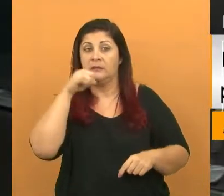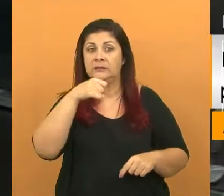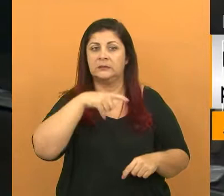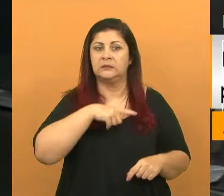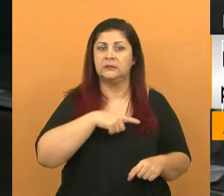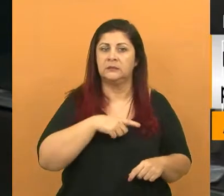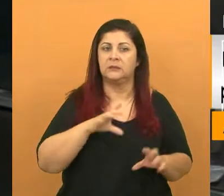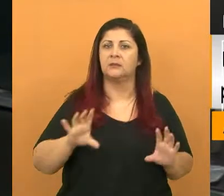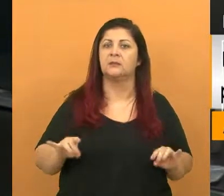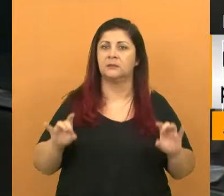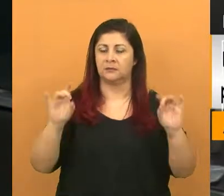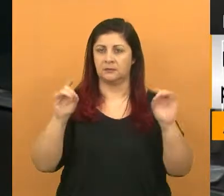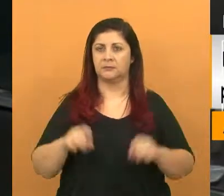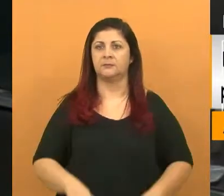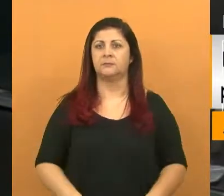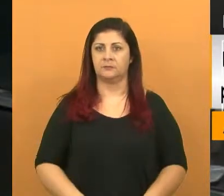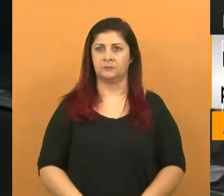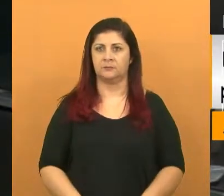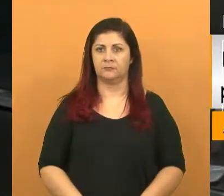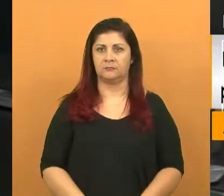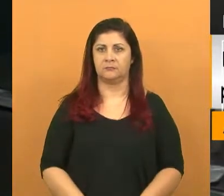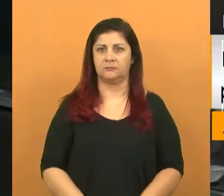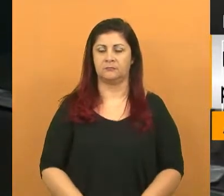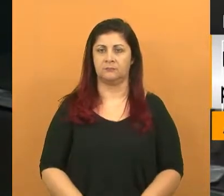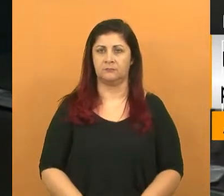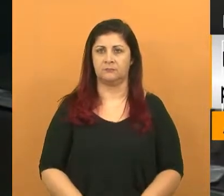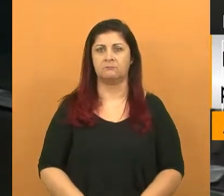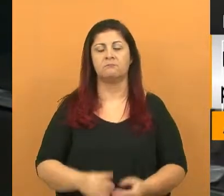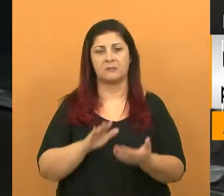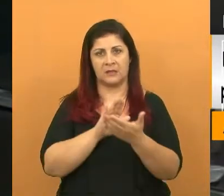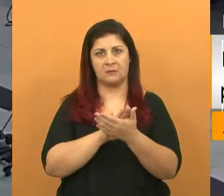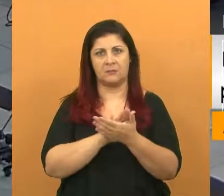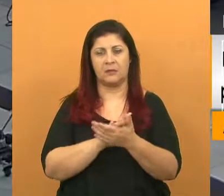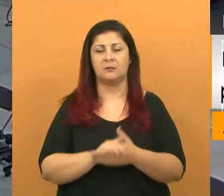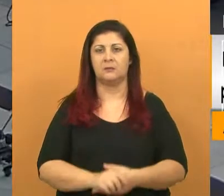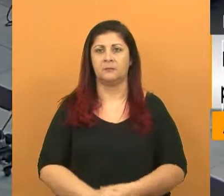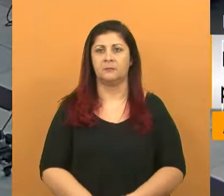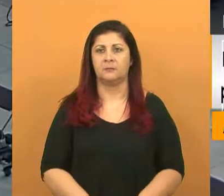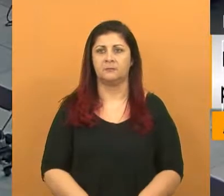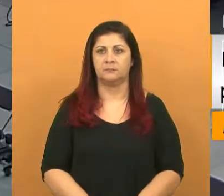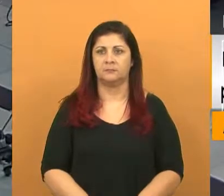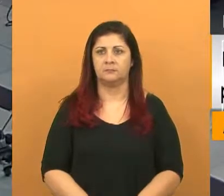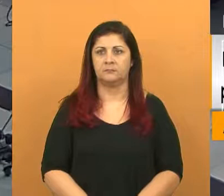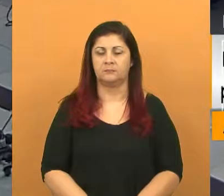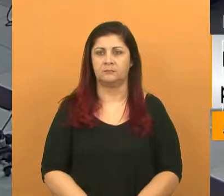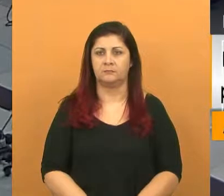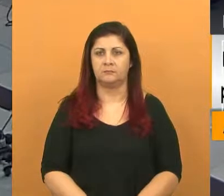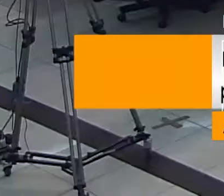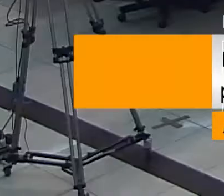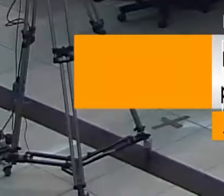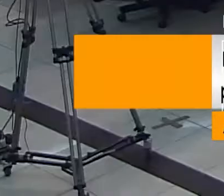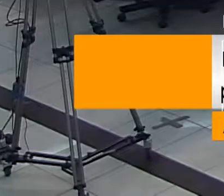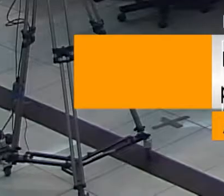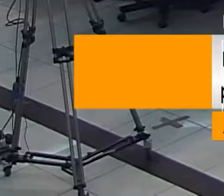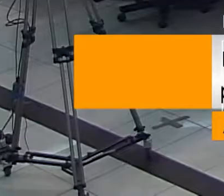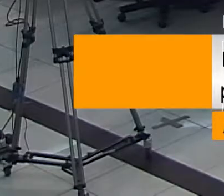podendo aí correr atrás de um tratamento mais rapidamente. Parabéns pelo projeto.